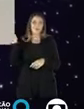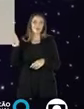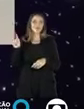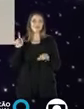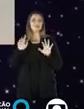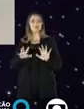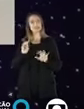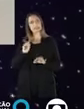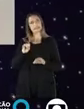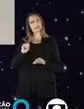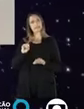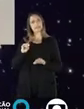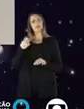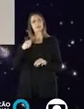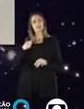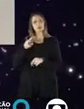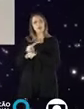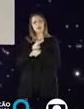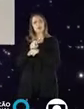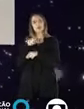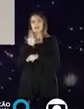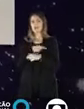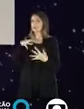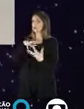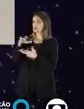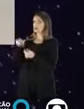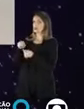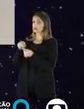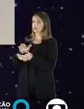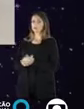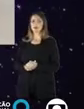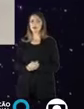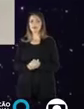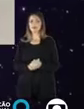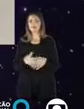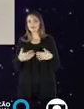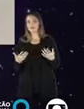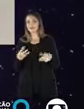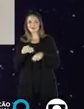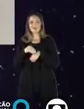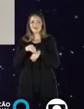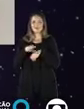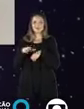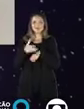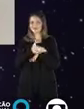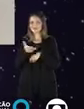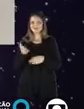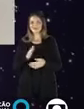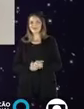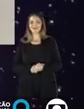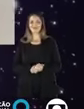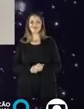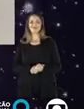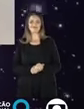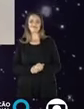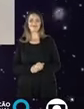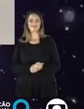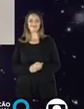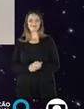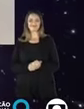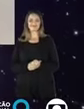tiver consciência de que precisamos cuidar do nosso planeta. Então, qual é a dica que você dá? Qual é a